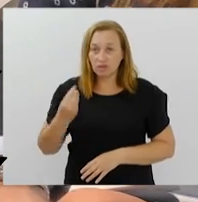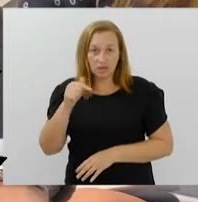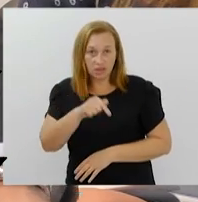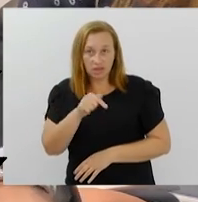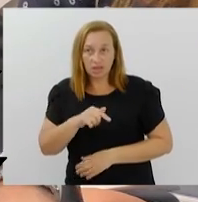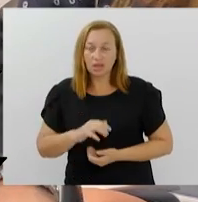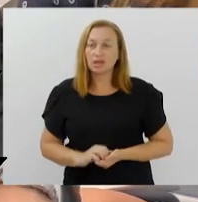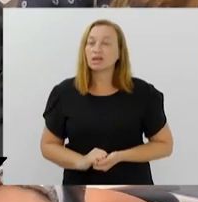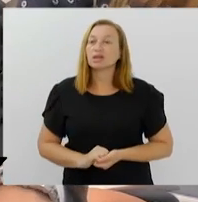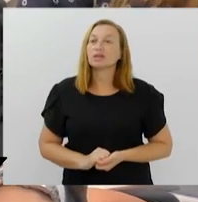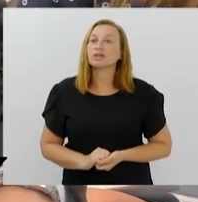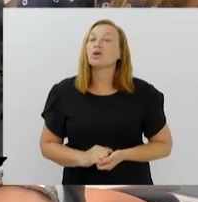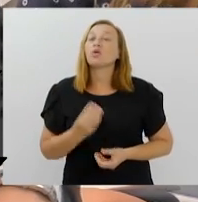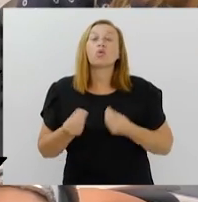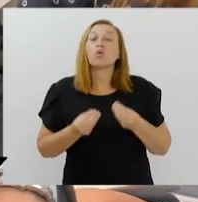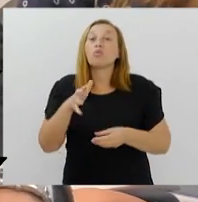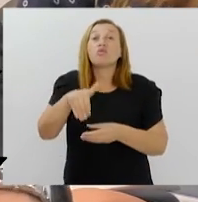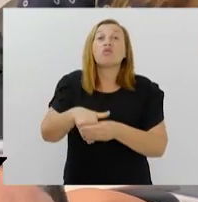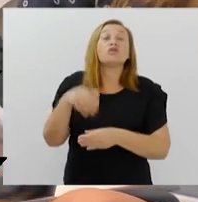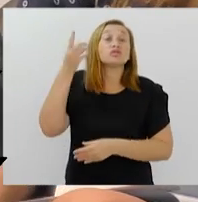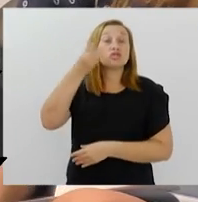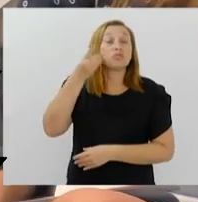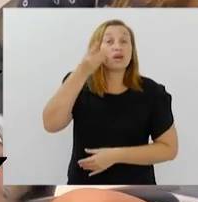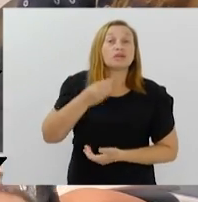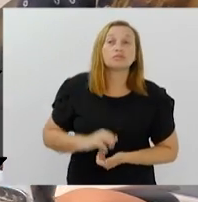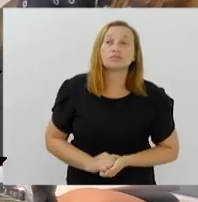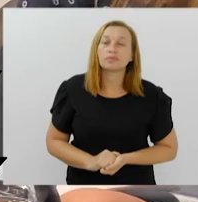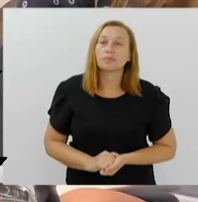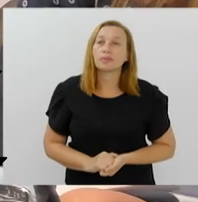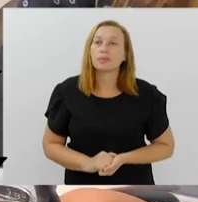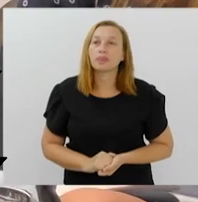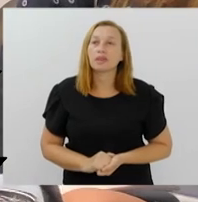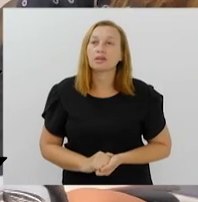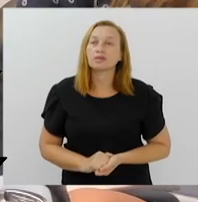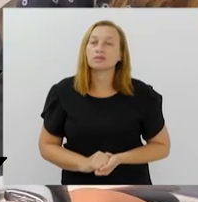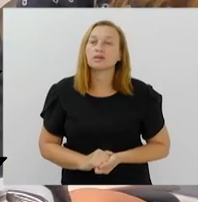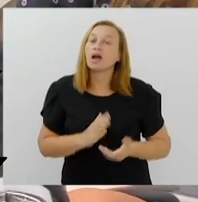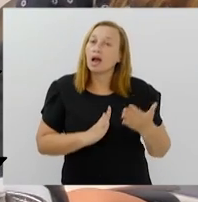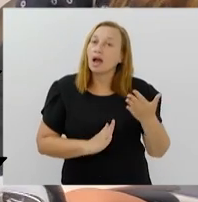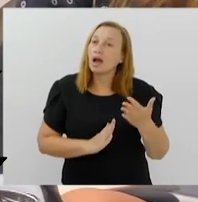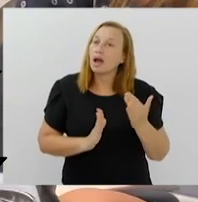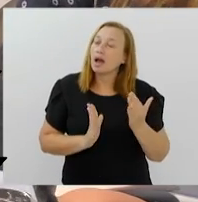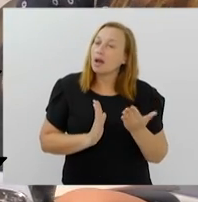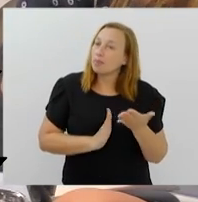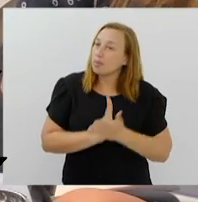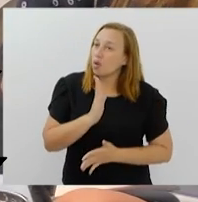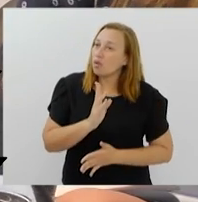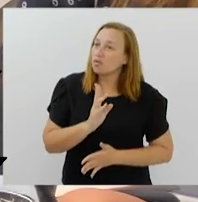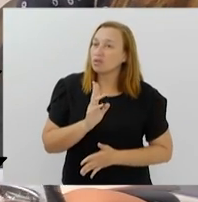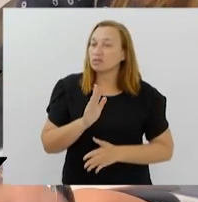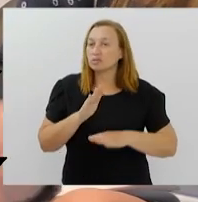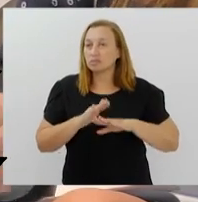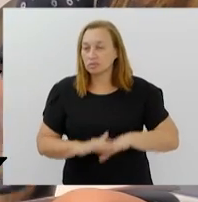dar como votam os senhores Deputado se se aprovam permaneçam Como estão então aprovado